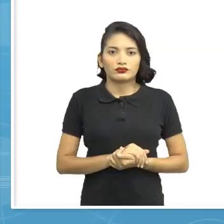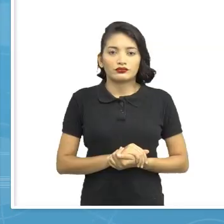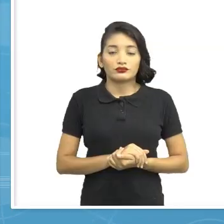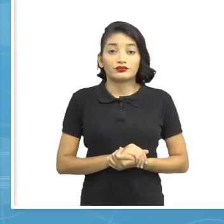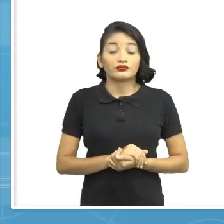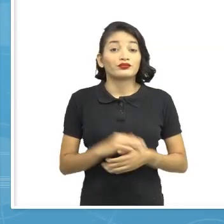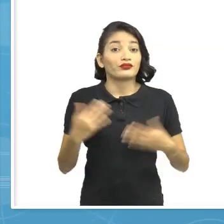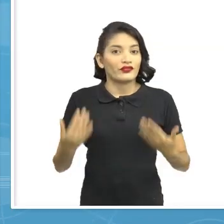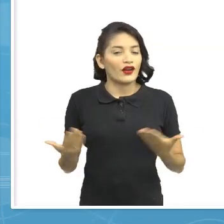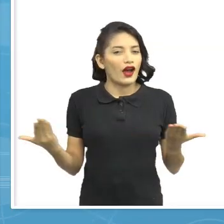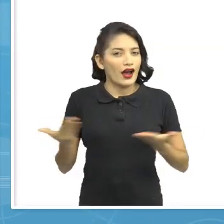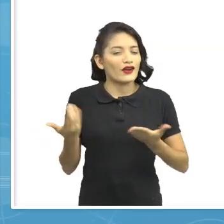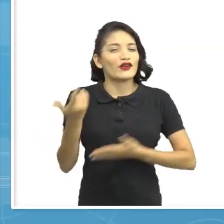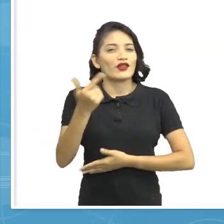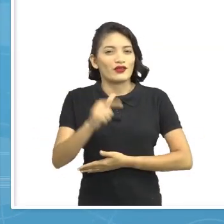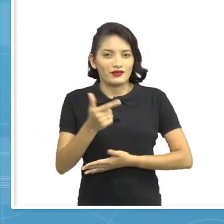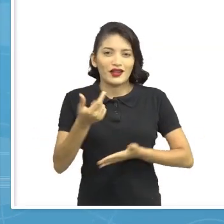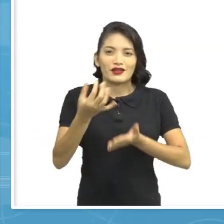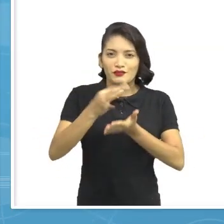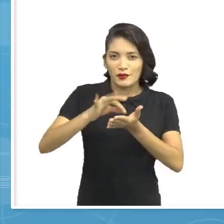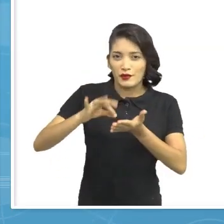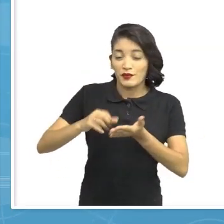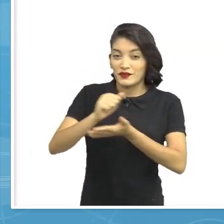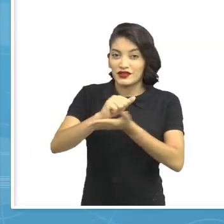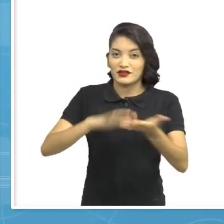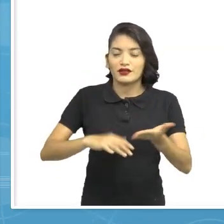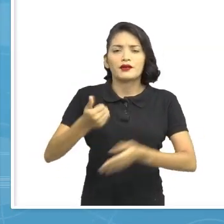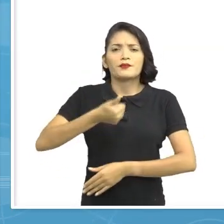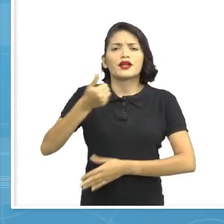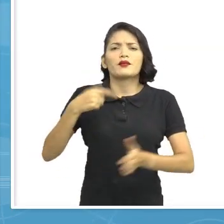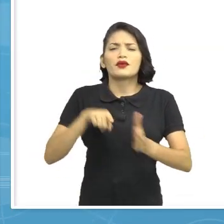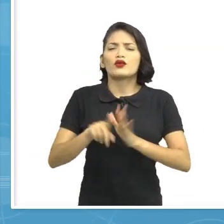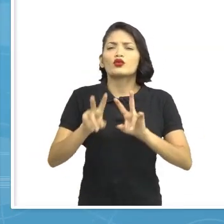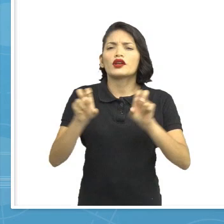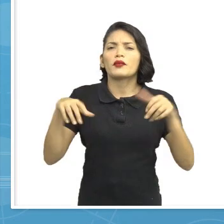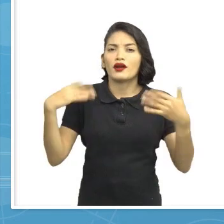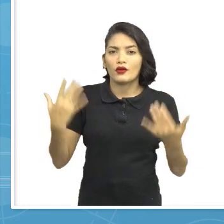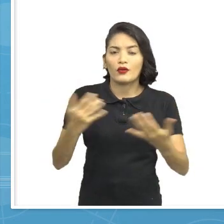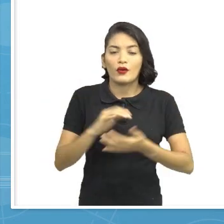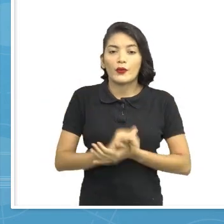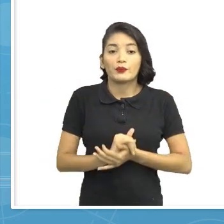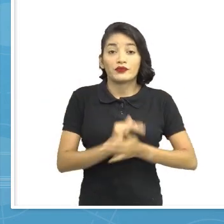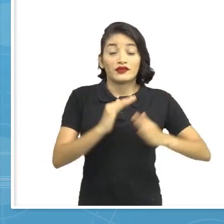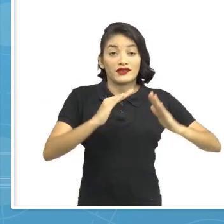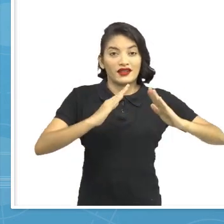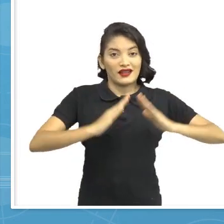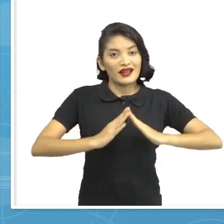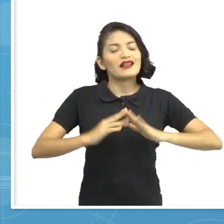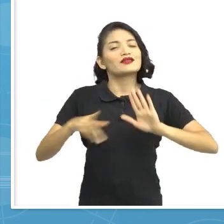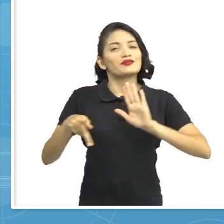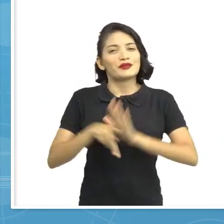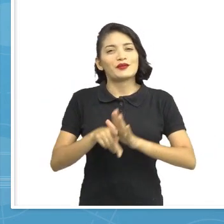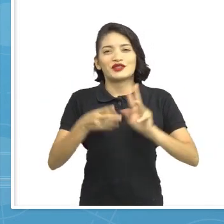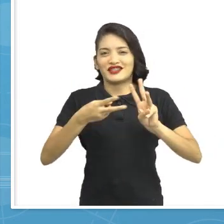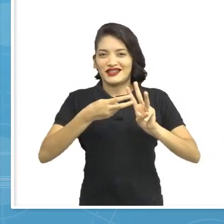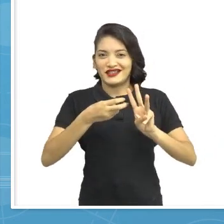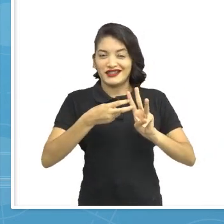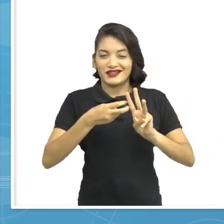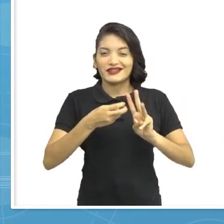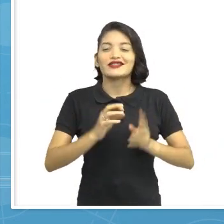Então, vamos lá para a correção da nossa atividade. Vamos ver. A primeira questão falava sobre habitações indígenas,